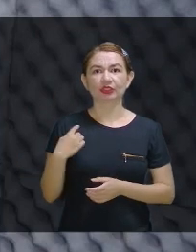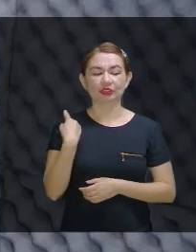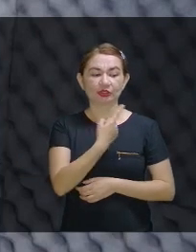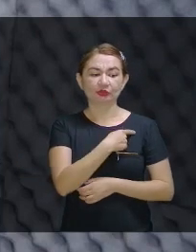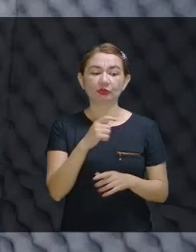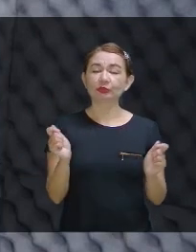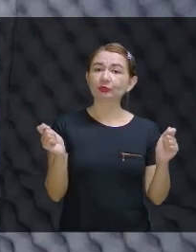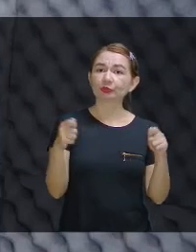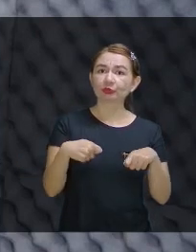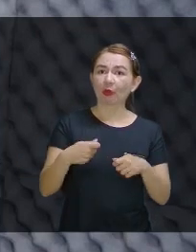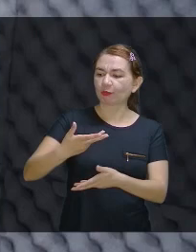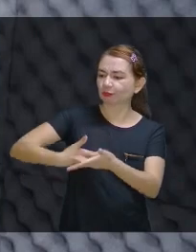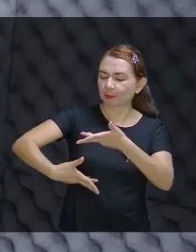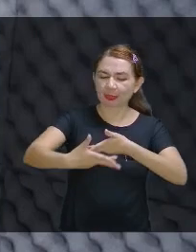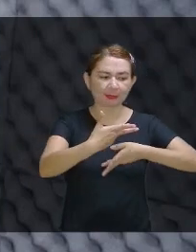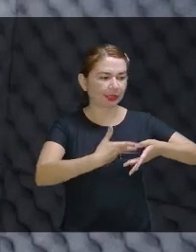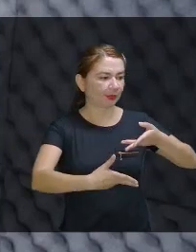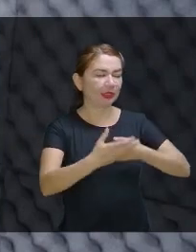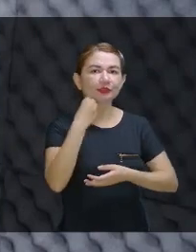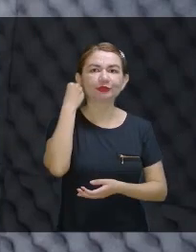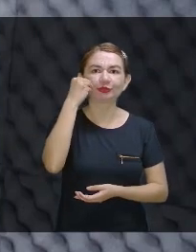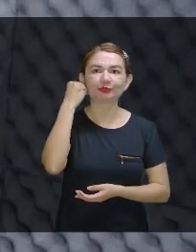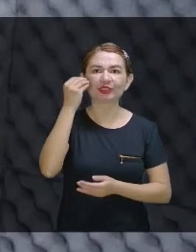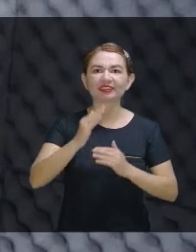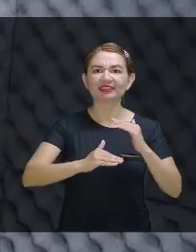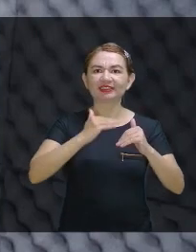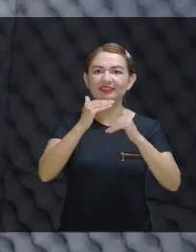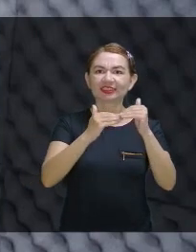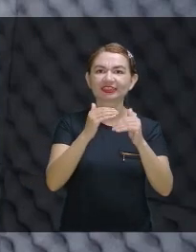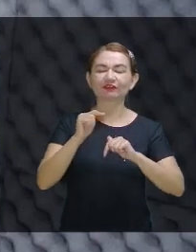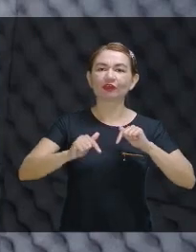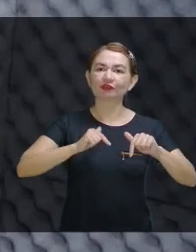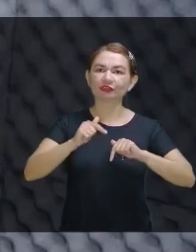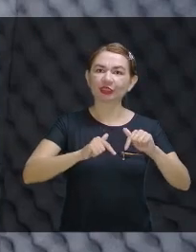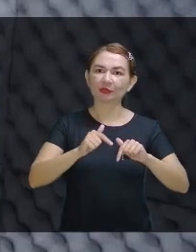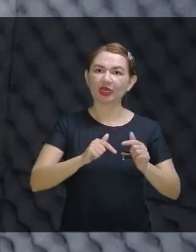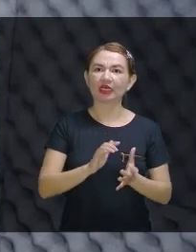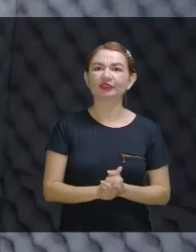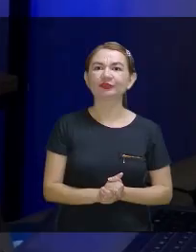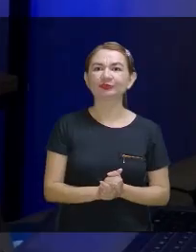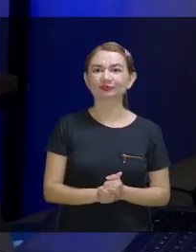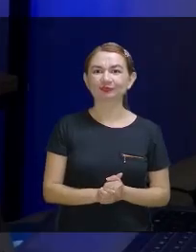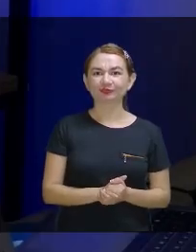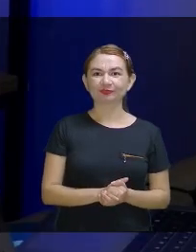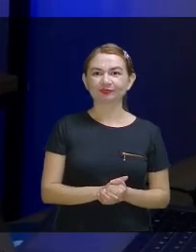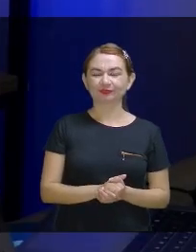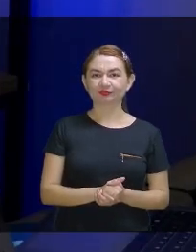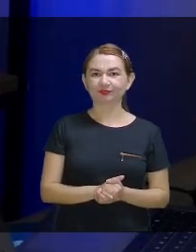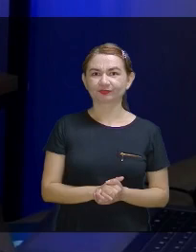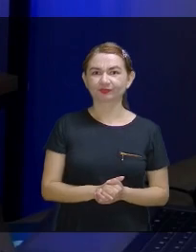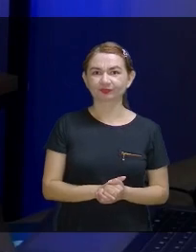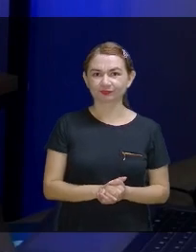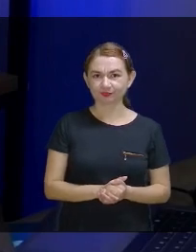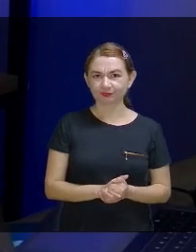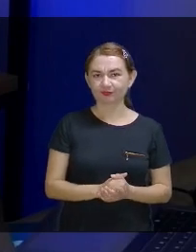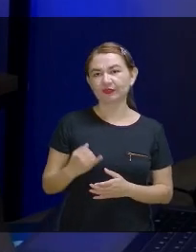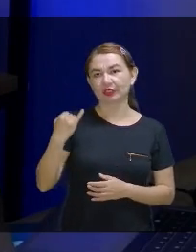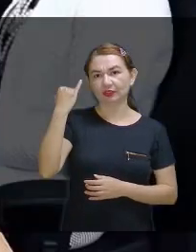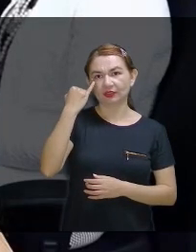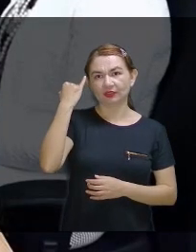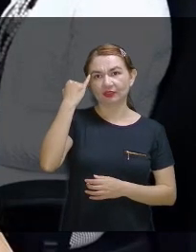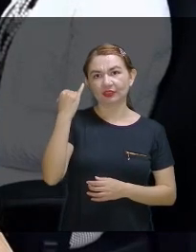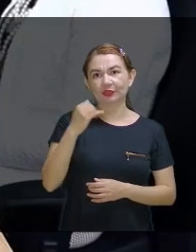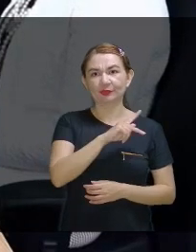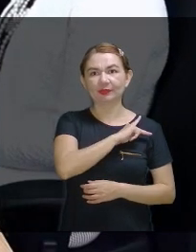Silmar, uma troca de experiências que enriquece o nosso trabalho e aperfeiçoa a justiça eleitoral. Muito bem. Doutor João Lages, presidente, então, do